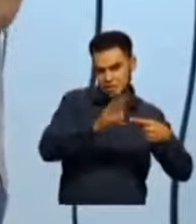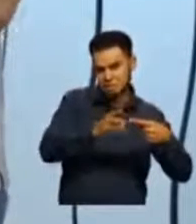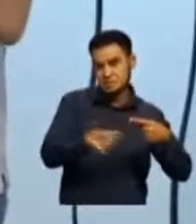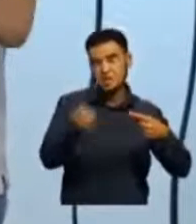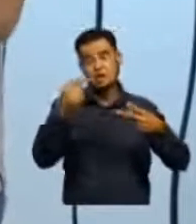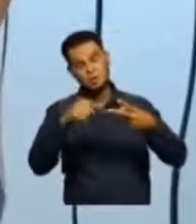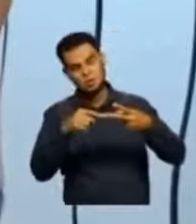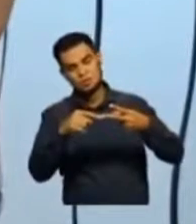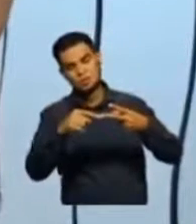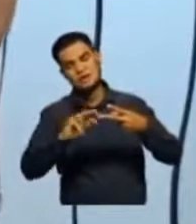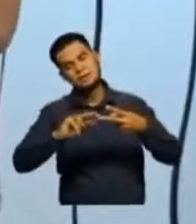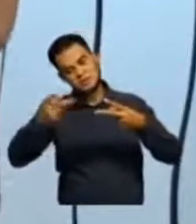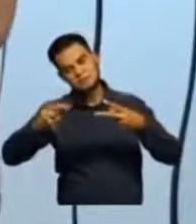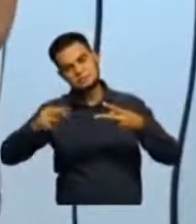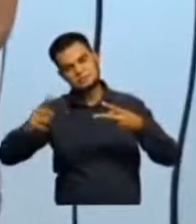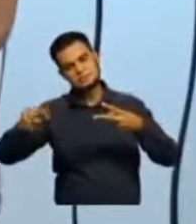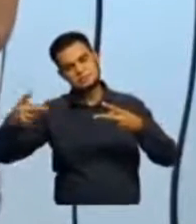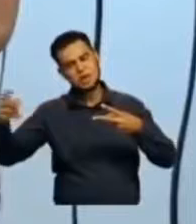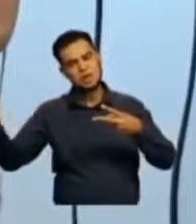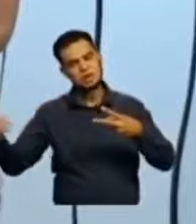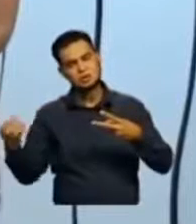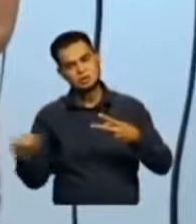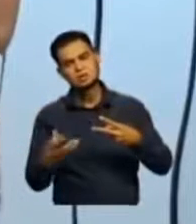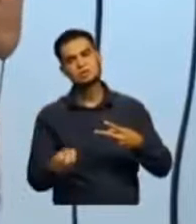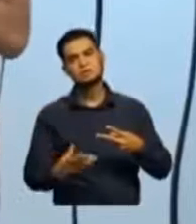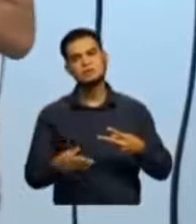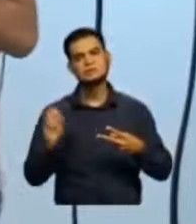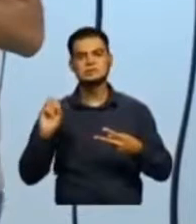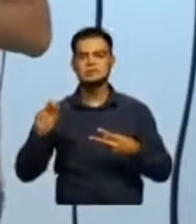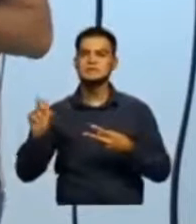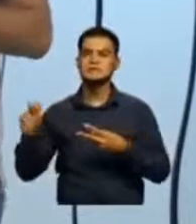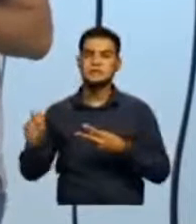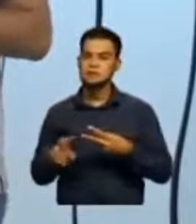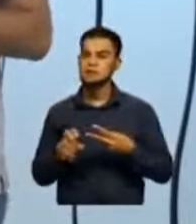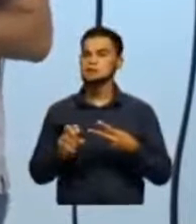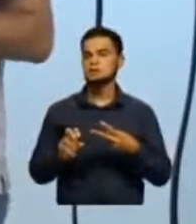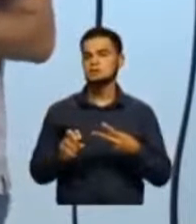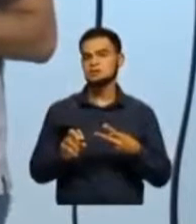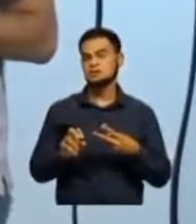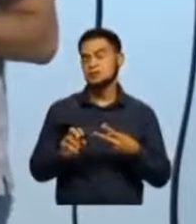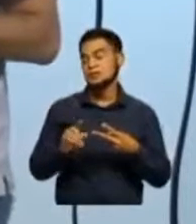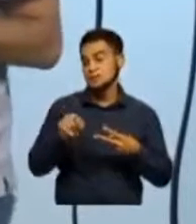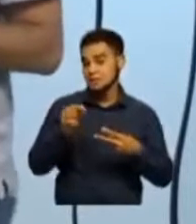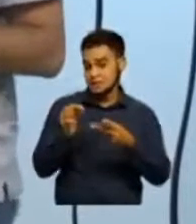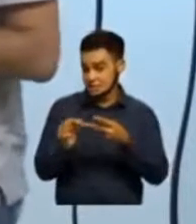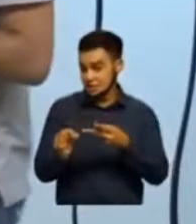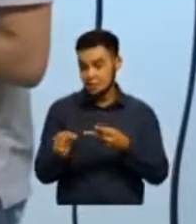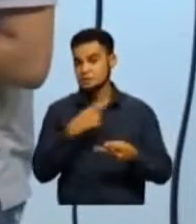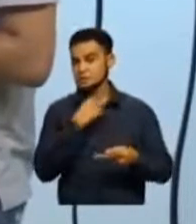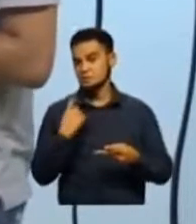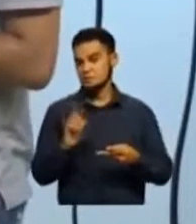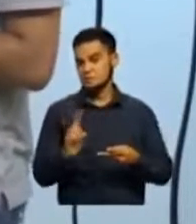formar novos vírus que vai ocorrer a liberação dele sem a morte da célula.